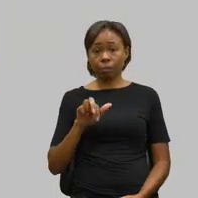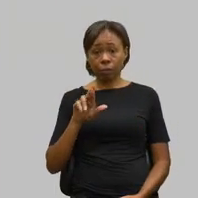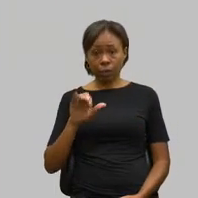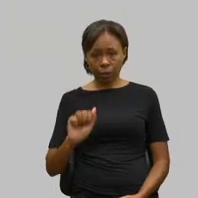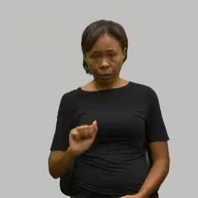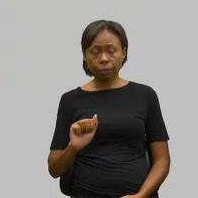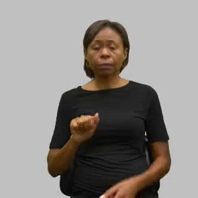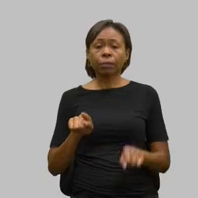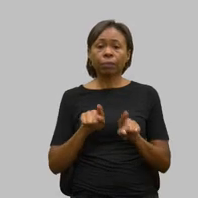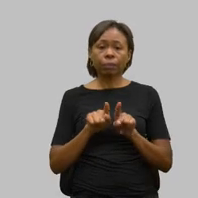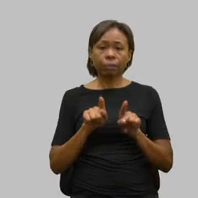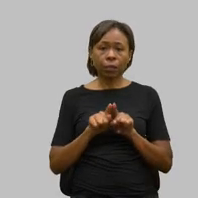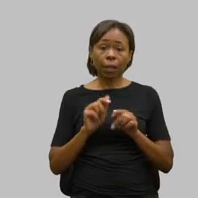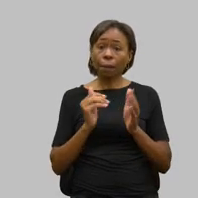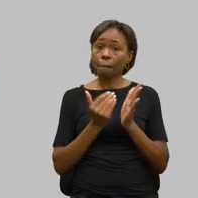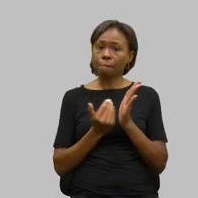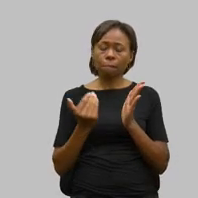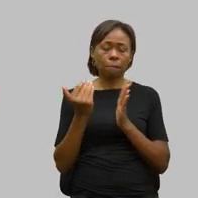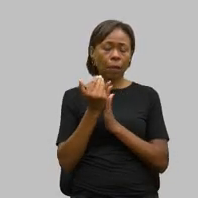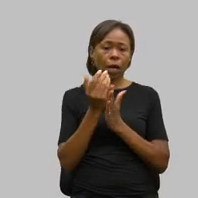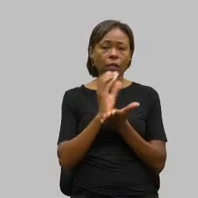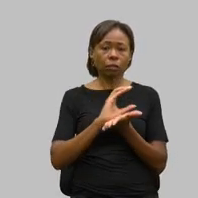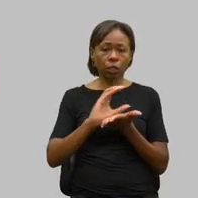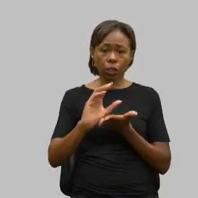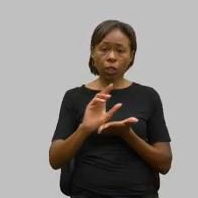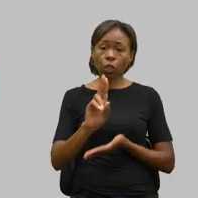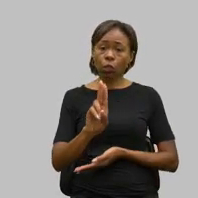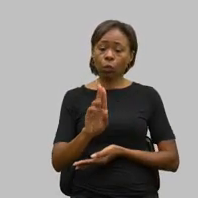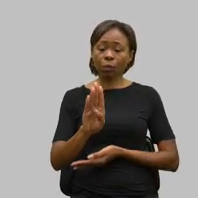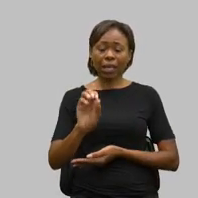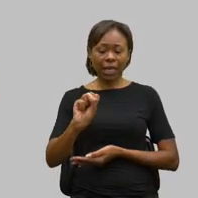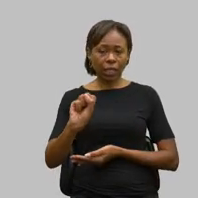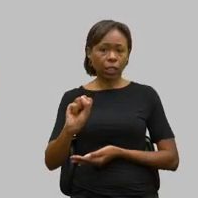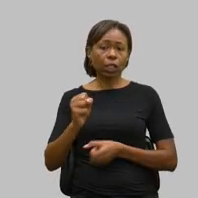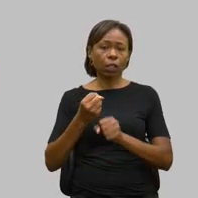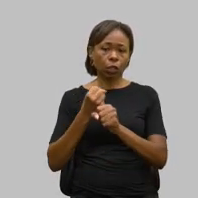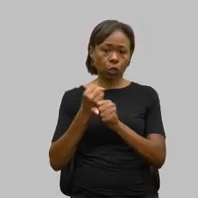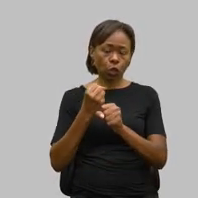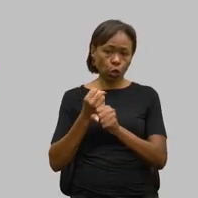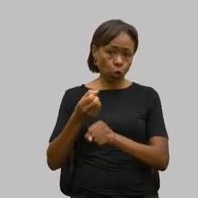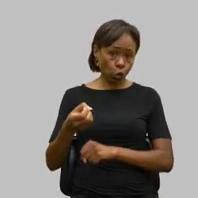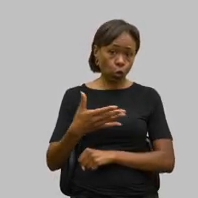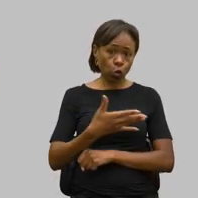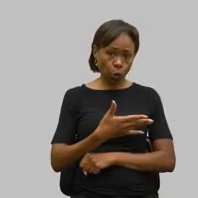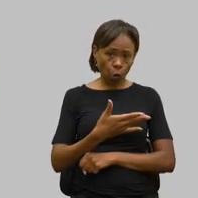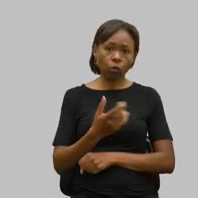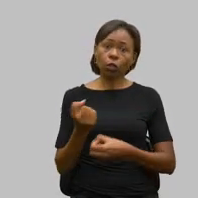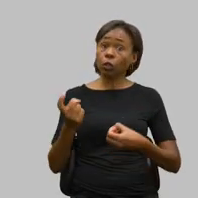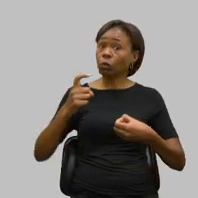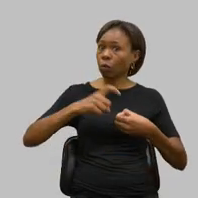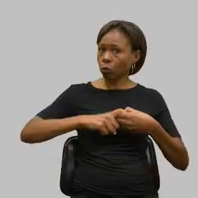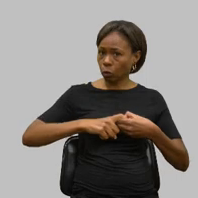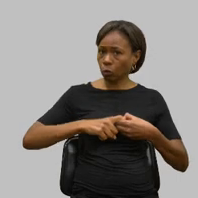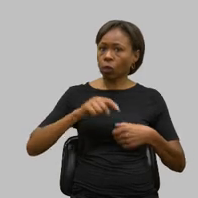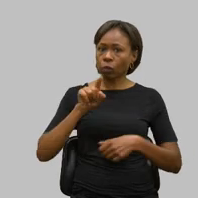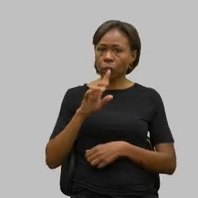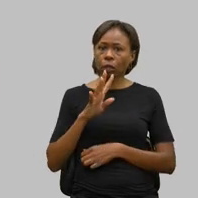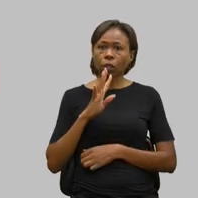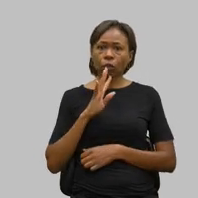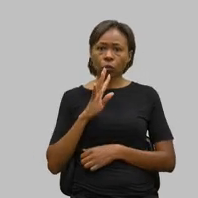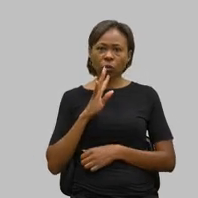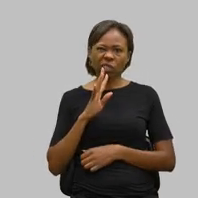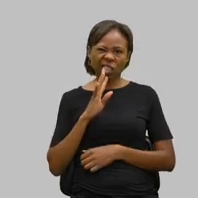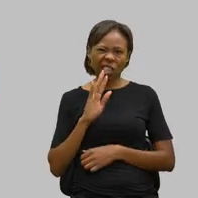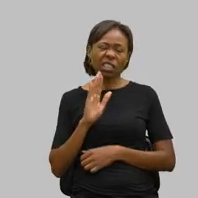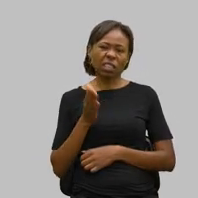nós estamos fazendo o maior investimento da história em novas UBSs. São 84 obras retomadas daquele Steel Frame. Eu acho que todos conhecem uma obra